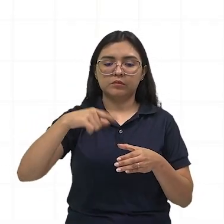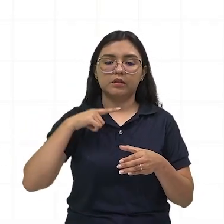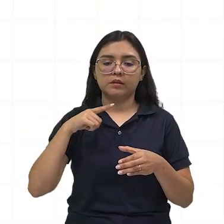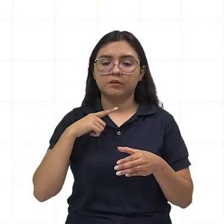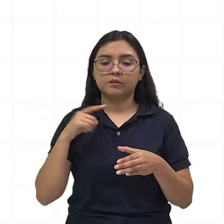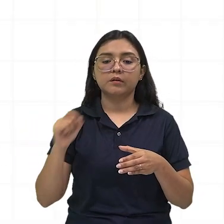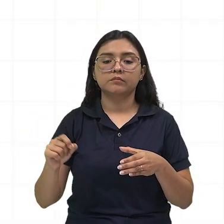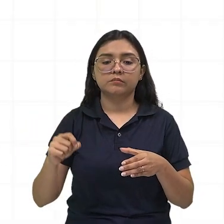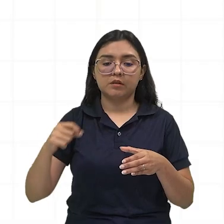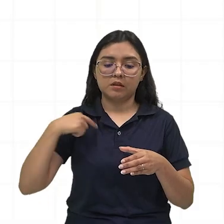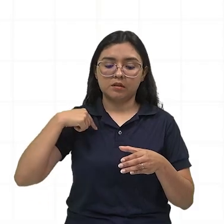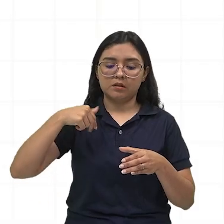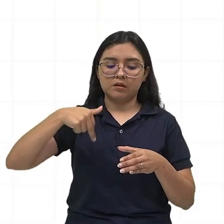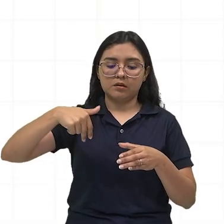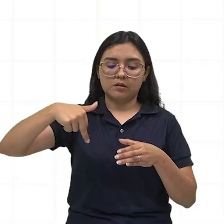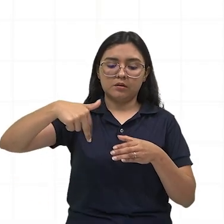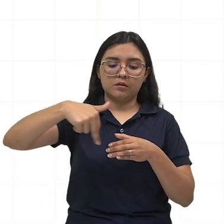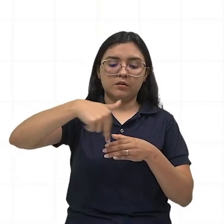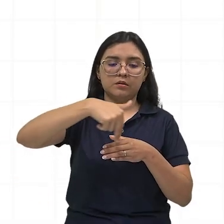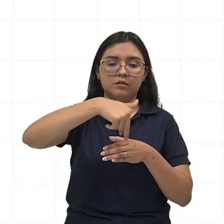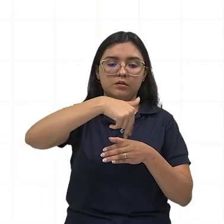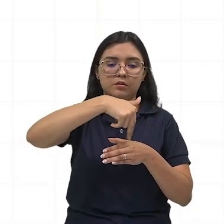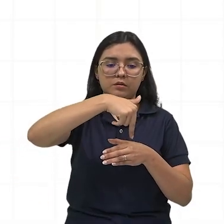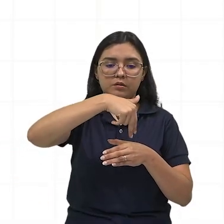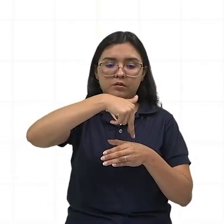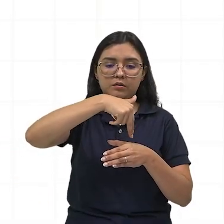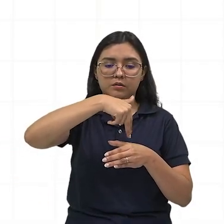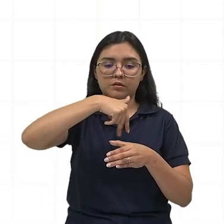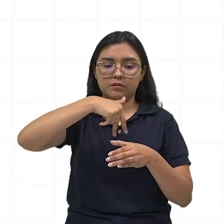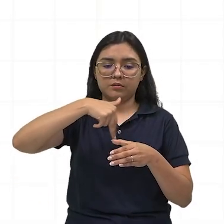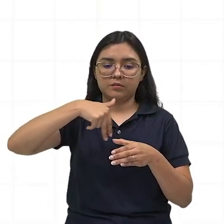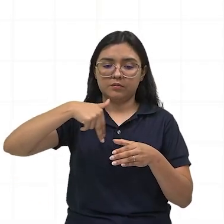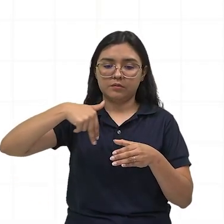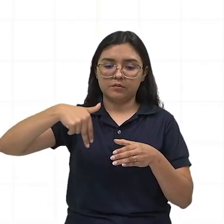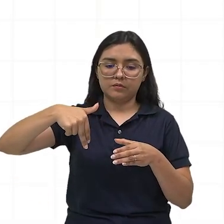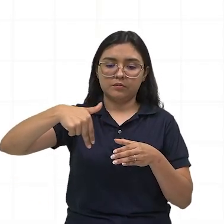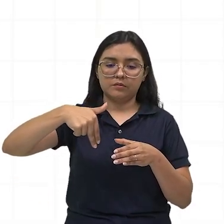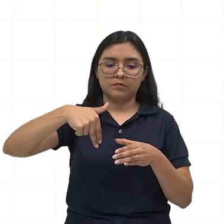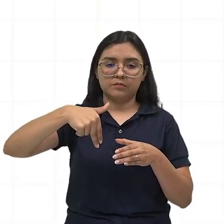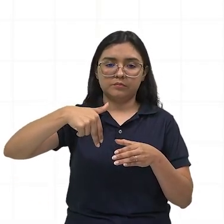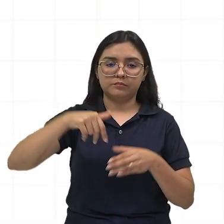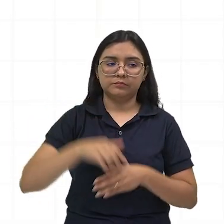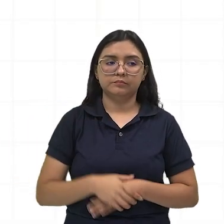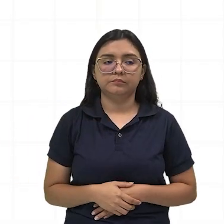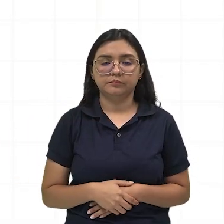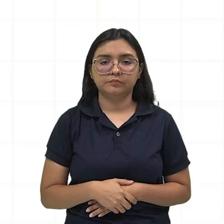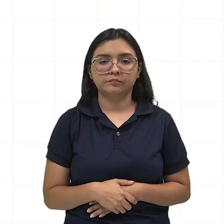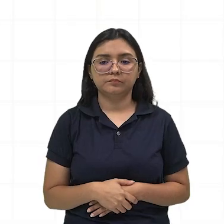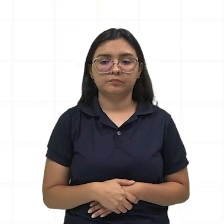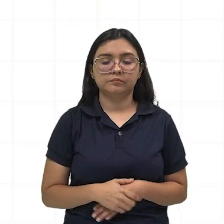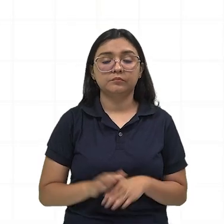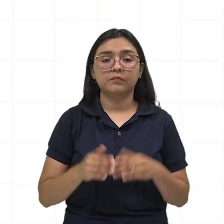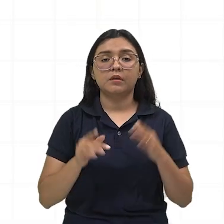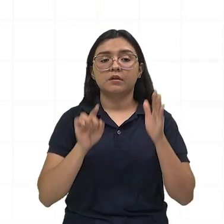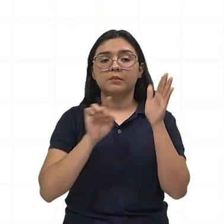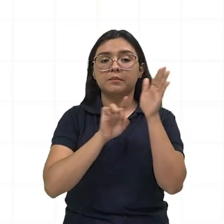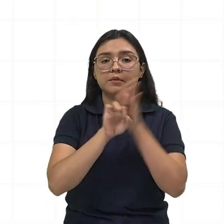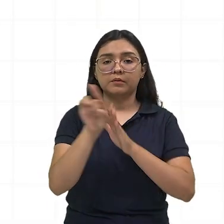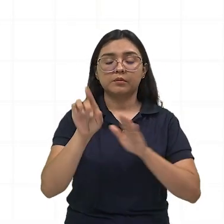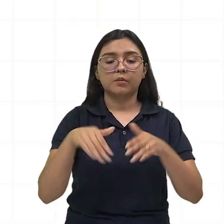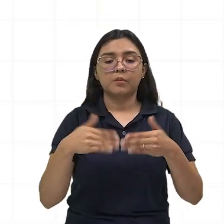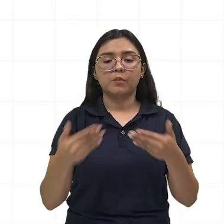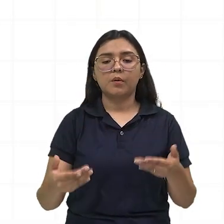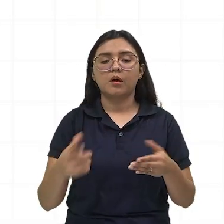dando a volta, ela vai dar a volta, vai andar, vai chegar até aqui de novo, olha. Aí ele está perguntando